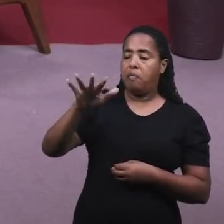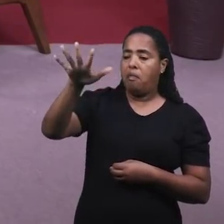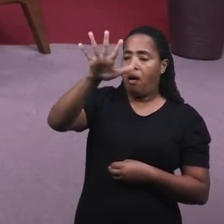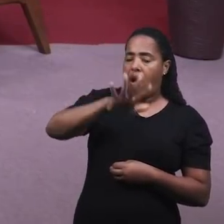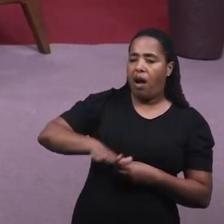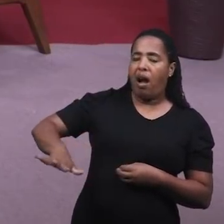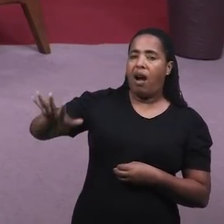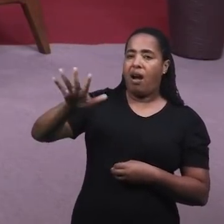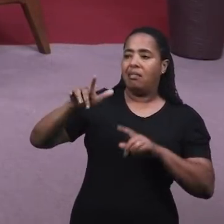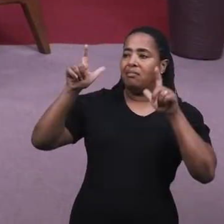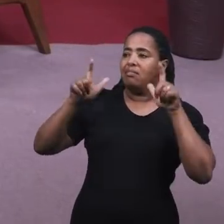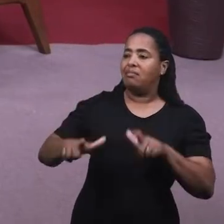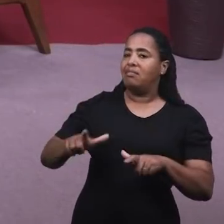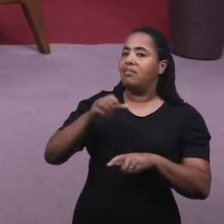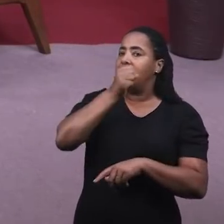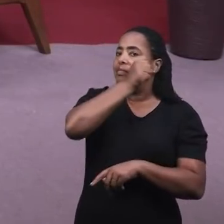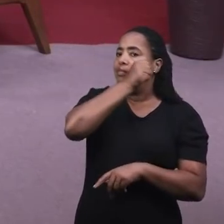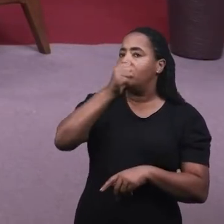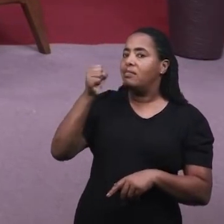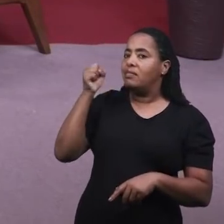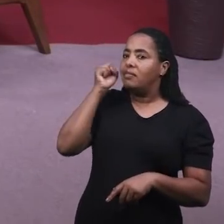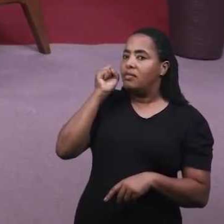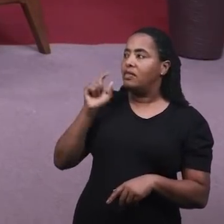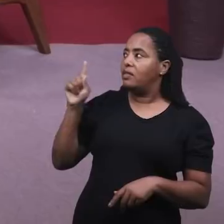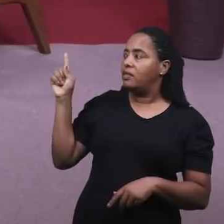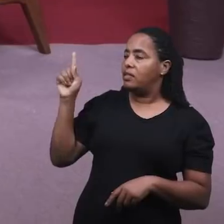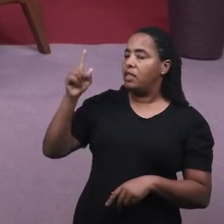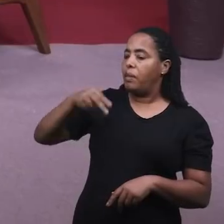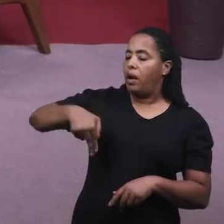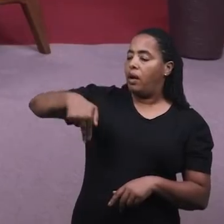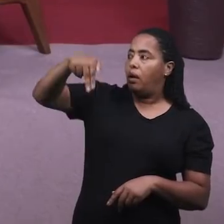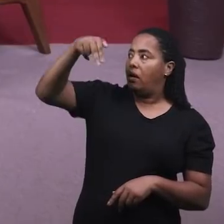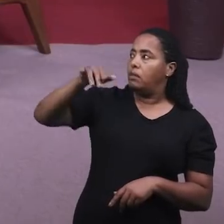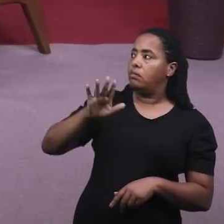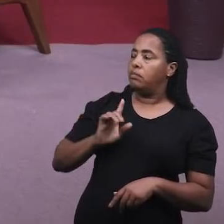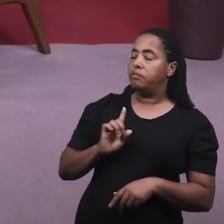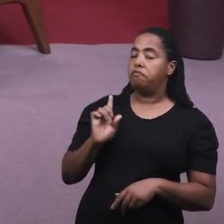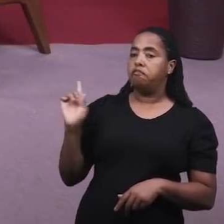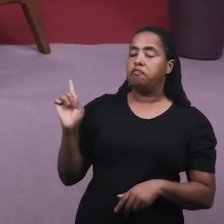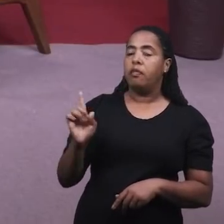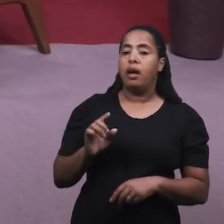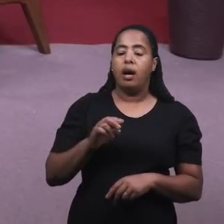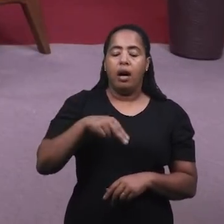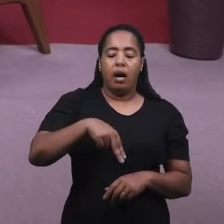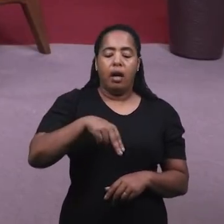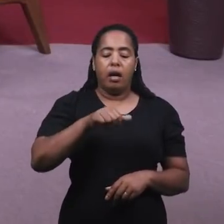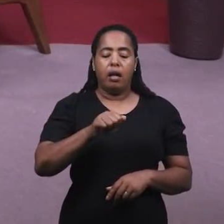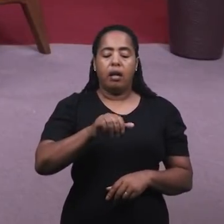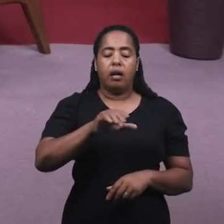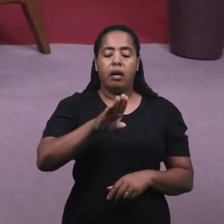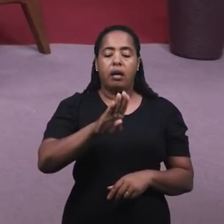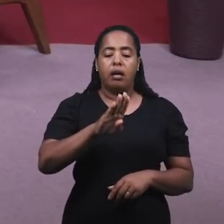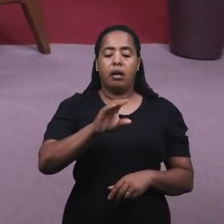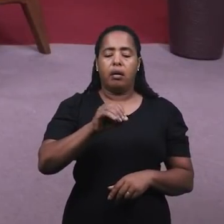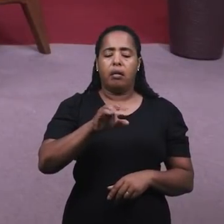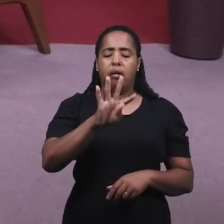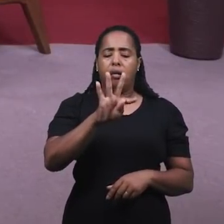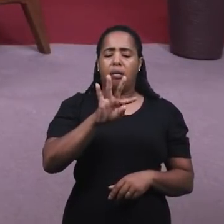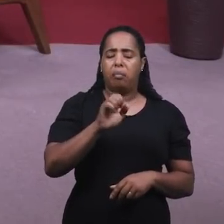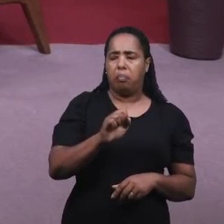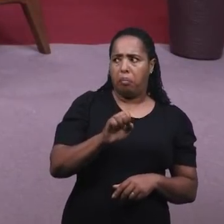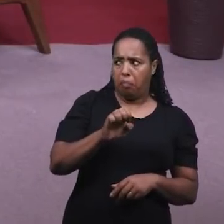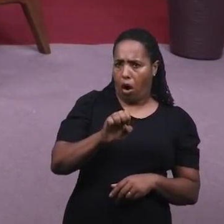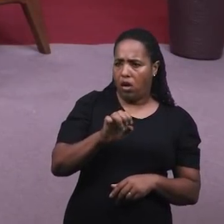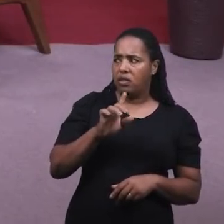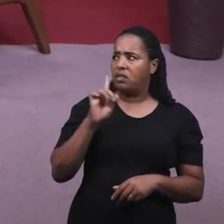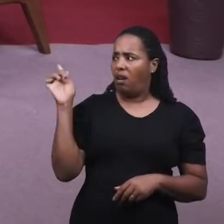região de Samaria, lá mais ao norte. Então, Nabote, em algum lugar ali, esse